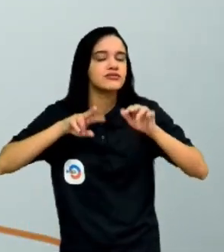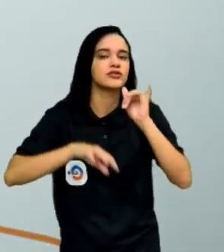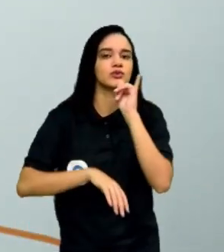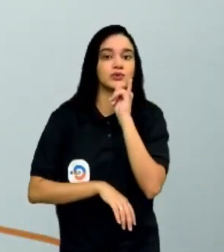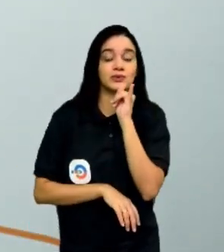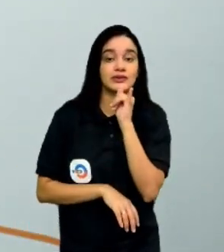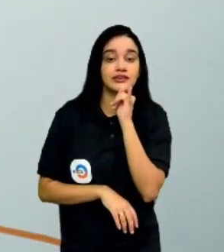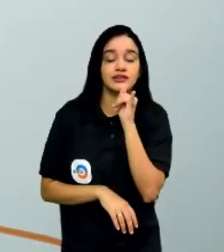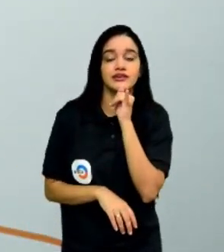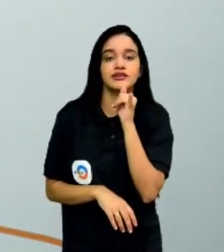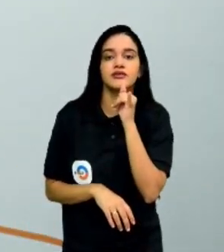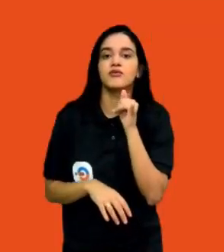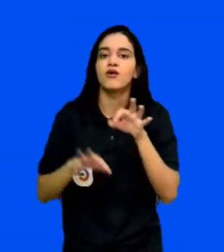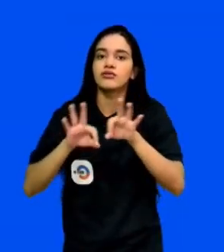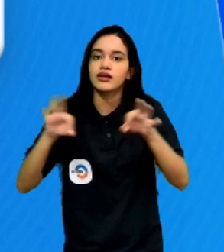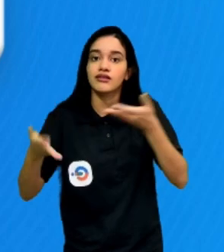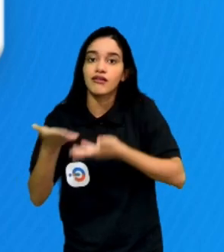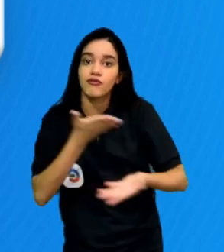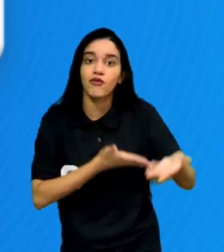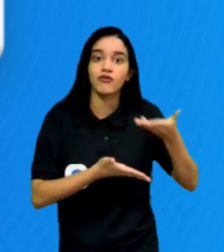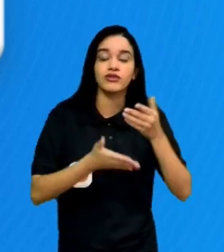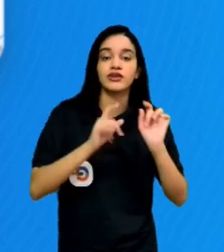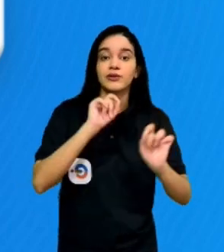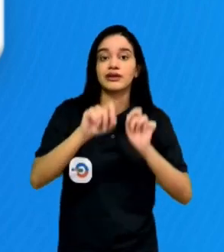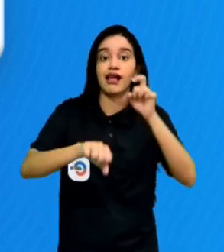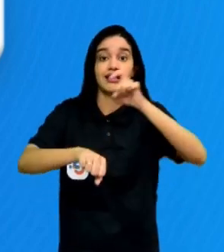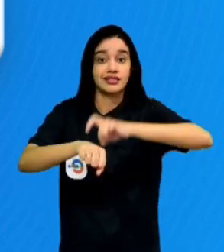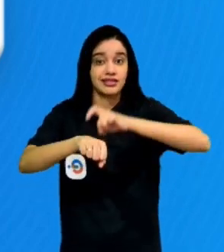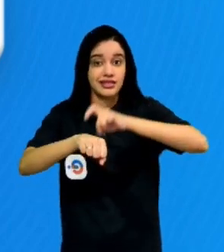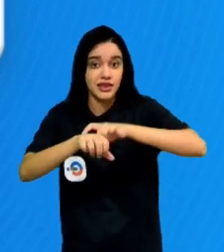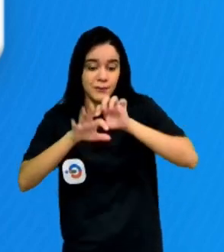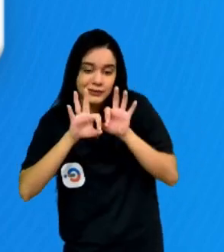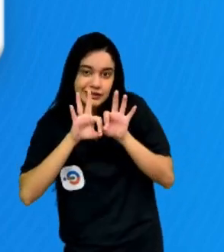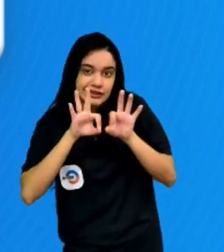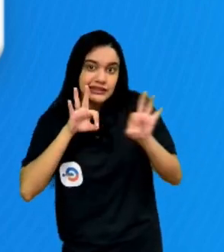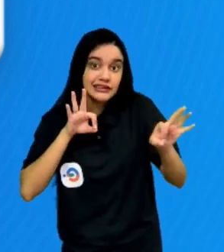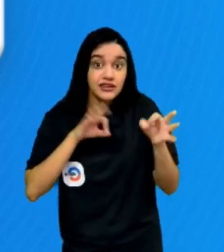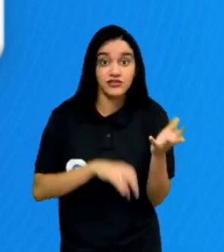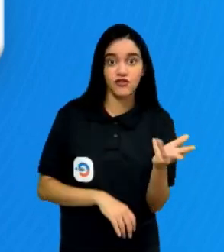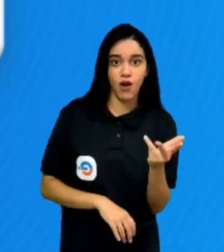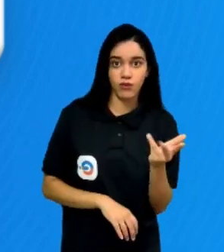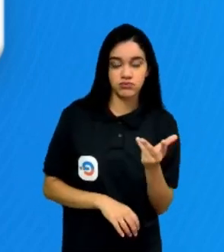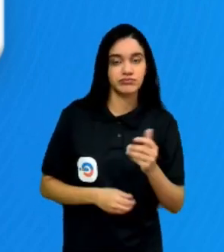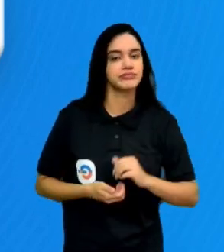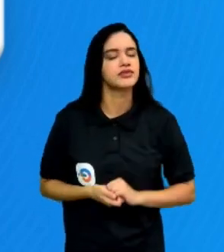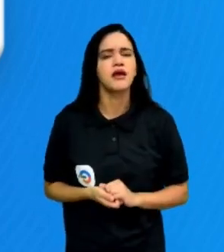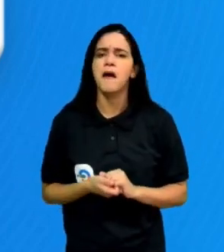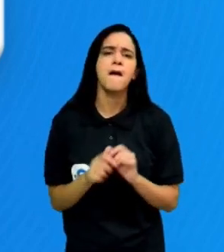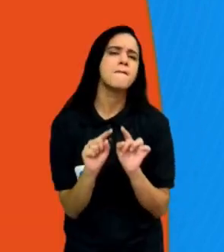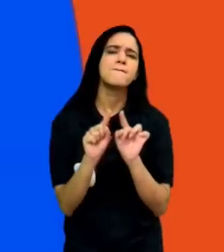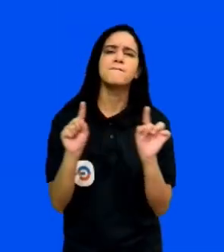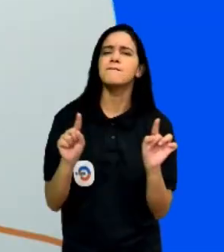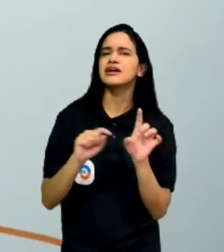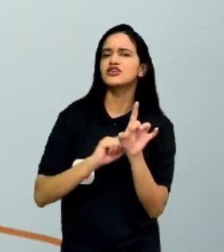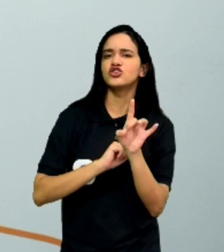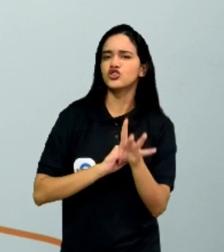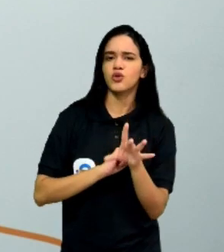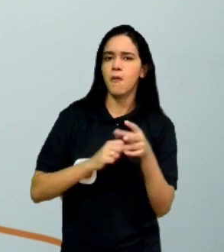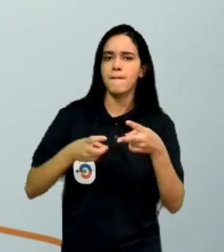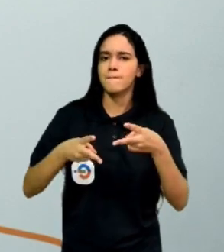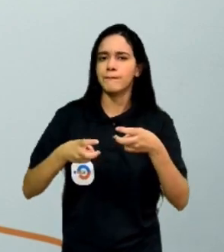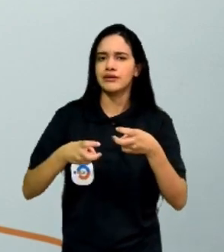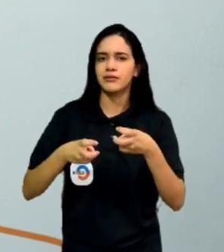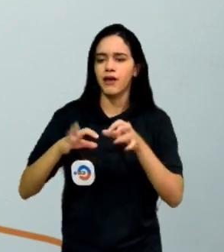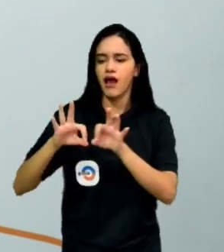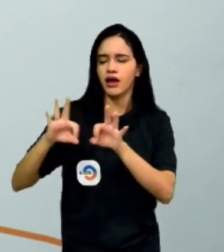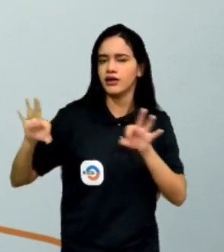as grandezas envolvidas são tempo, distância e velocidade. Mas não adianta apenas identificar as